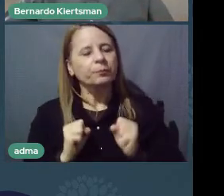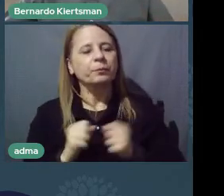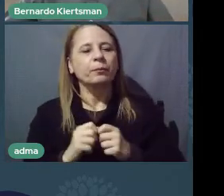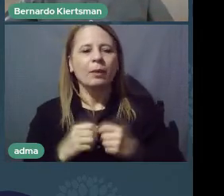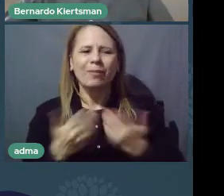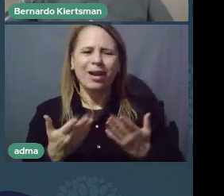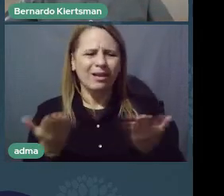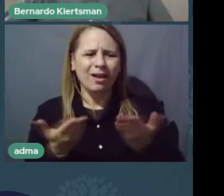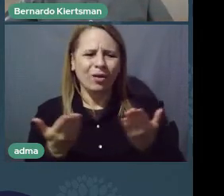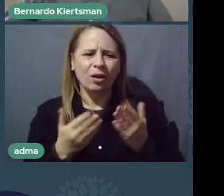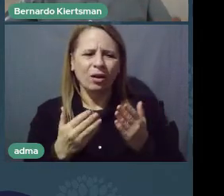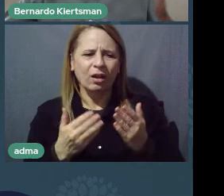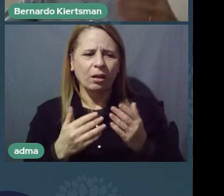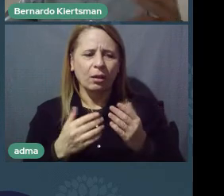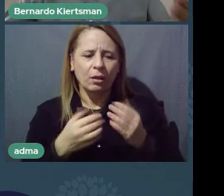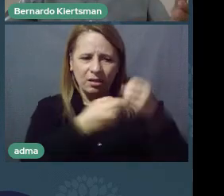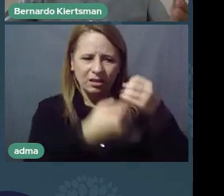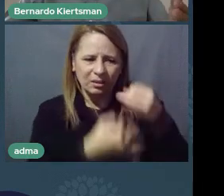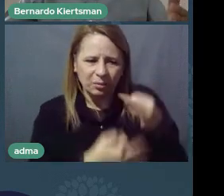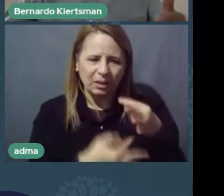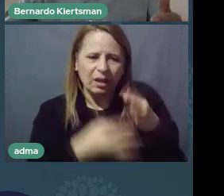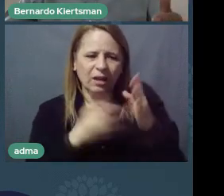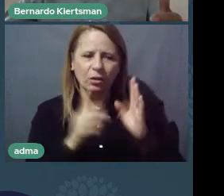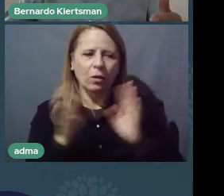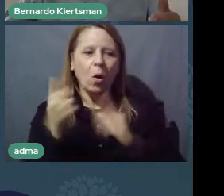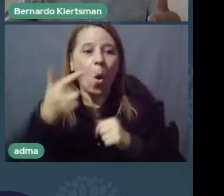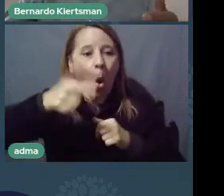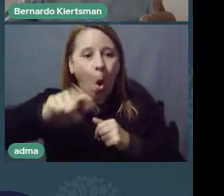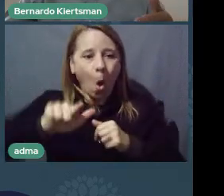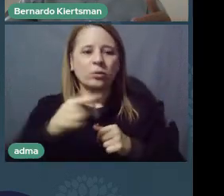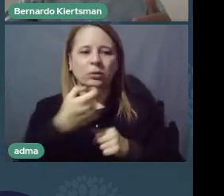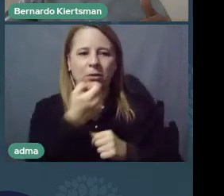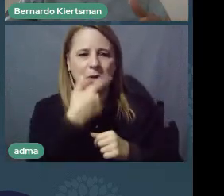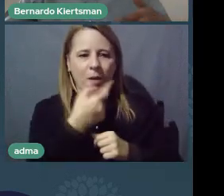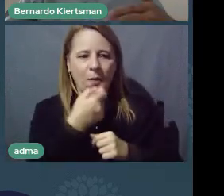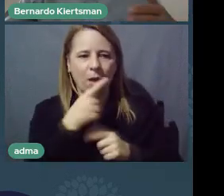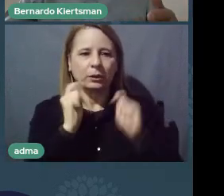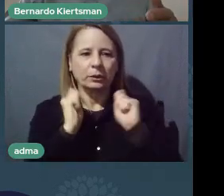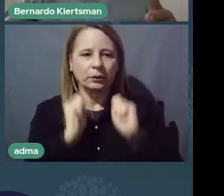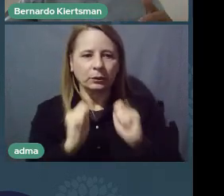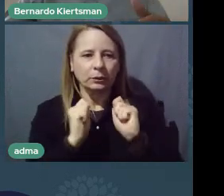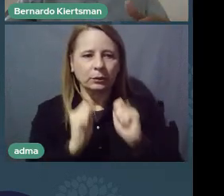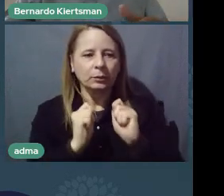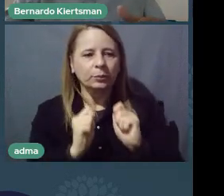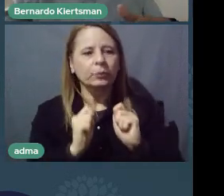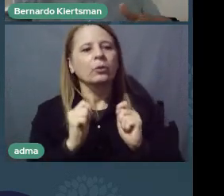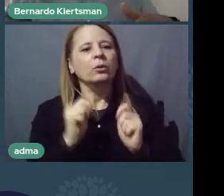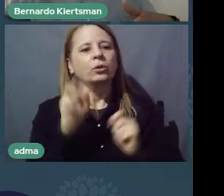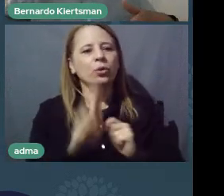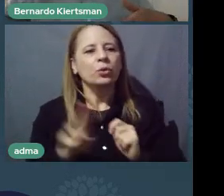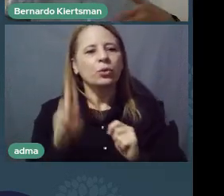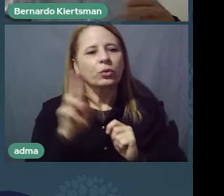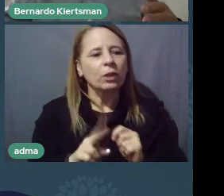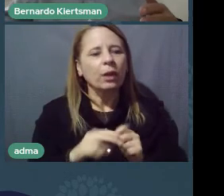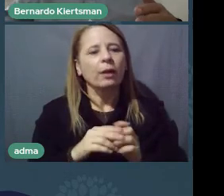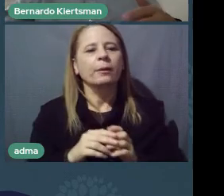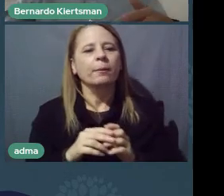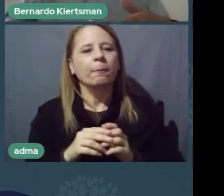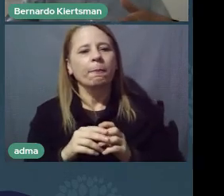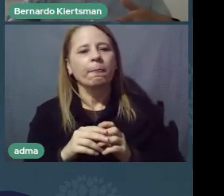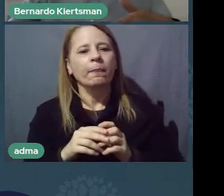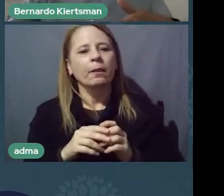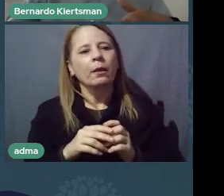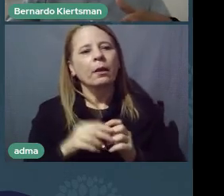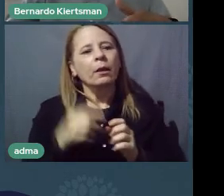vou me prender a isso, e outros medicamentos aí que você pode utilizar como imunobiológicos ou